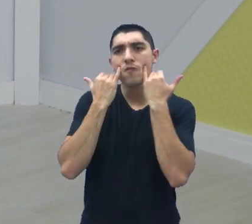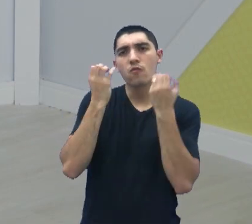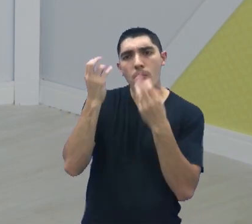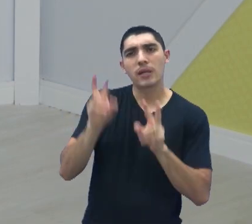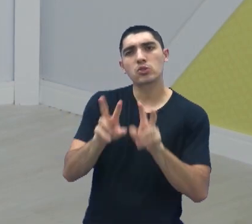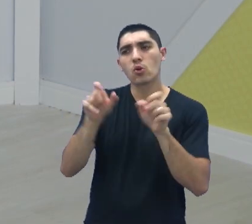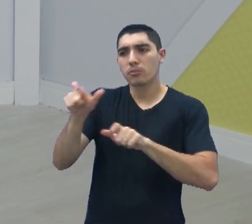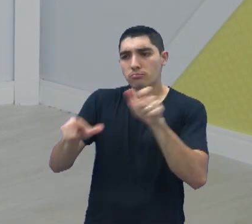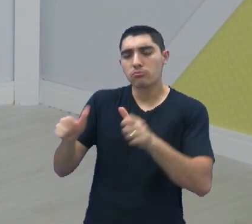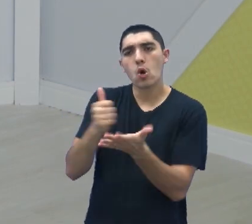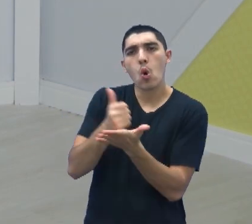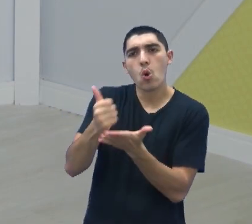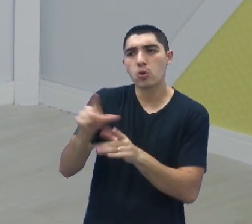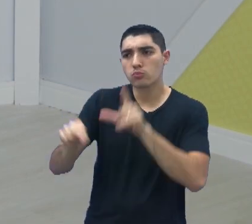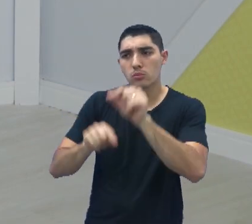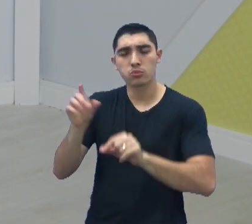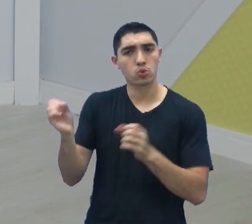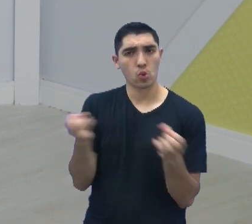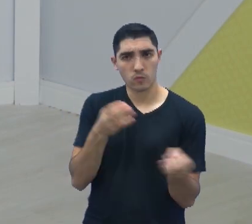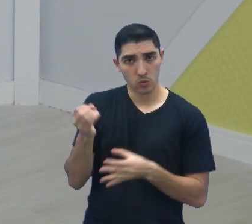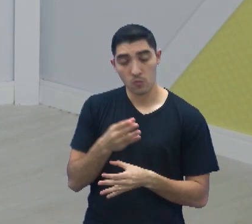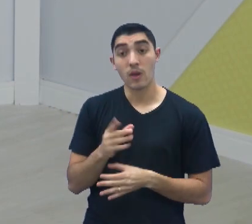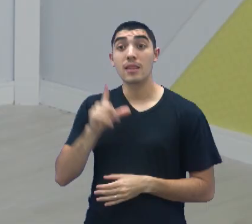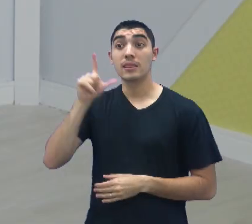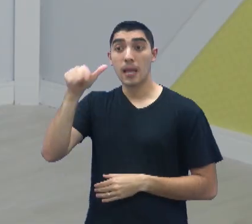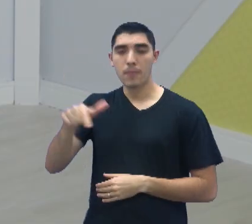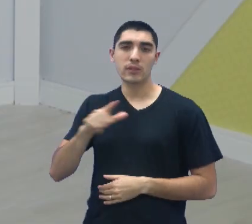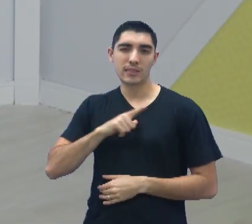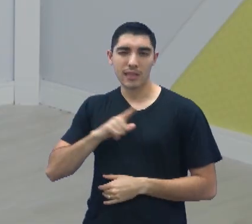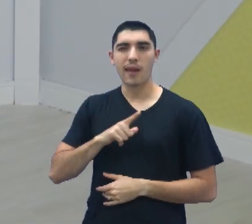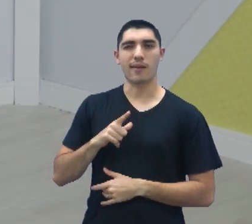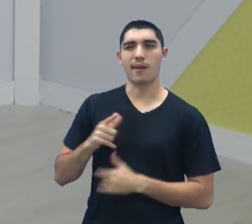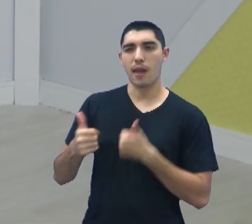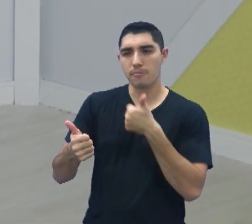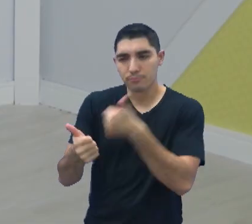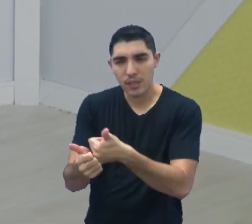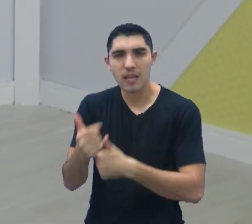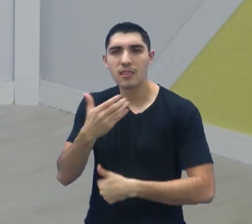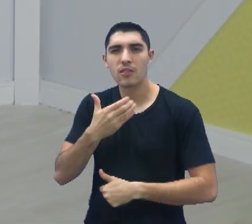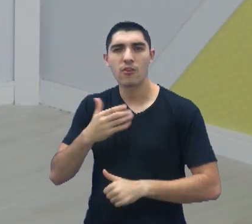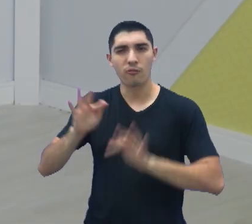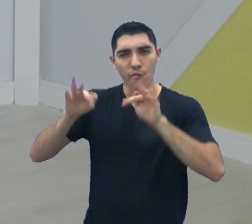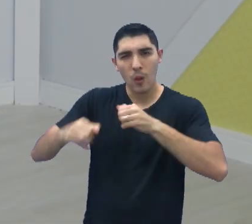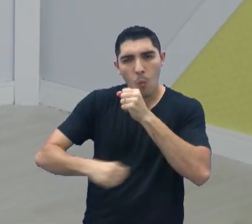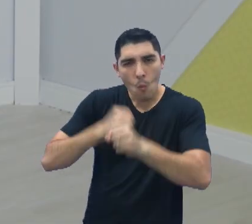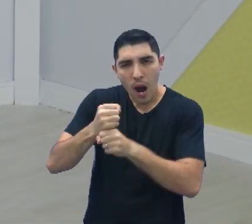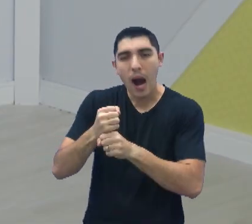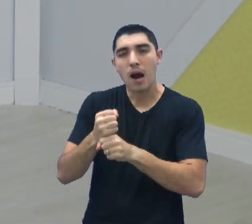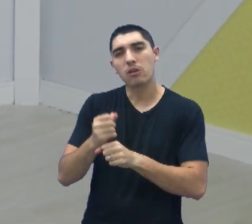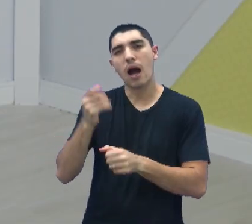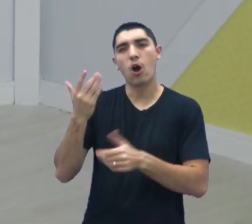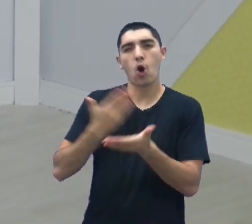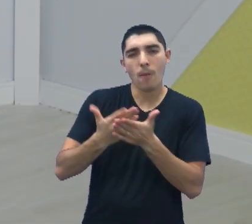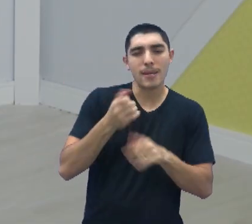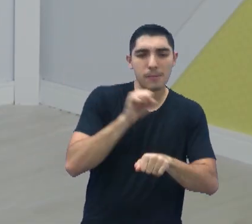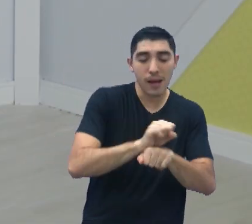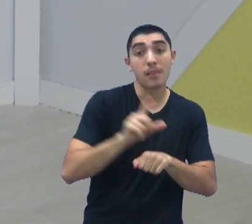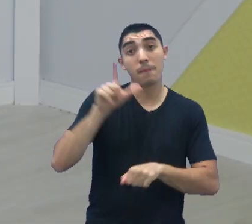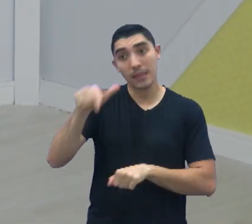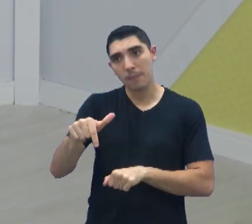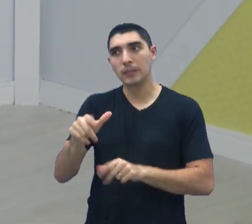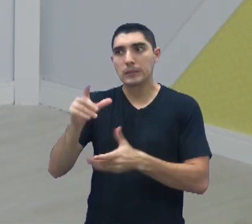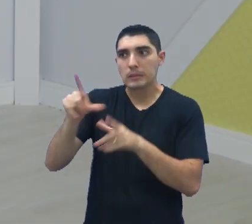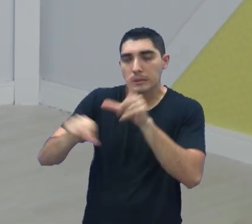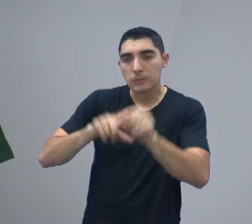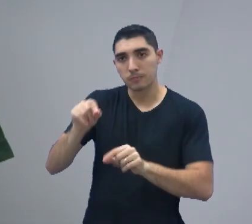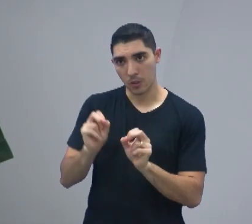pequena pausa aí, mas daqui a pouco já começa a pintar os primeiros nomes, técnico que fica ou vai, enfim, futebol não para, tá certo?